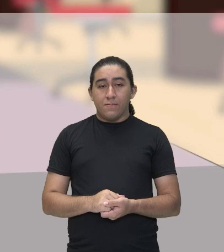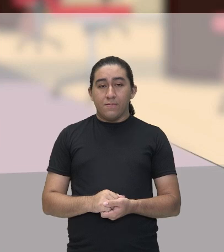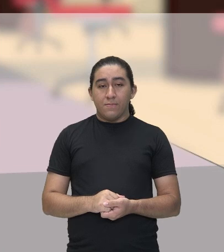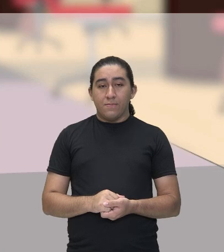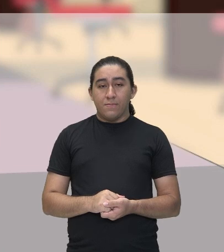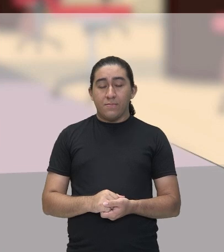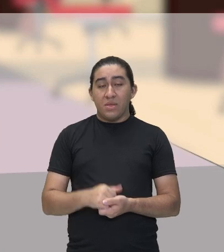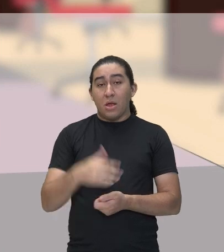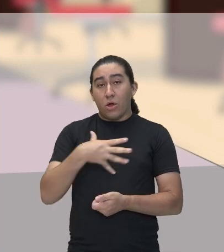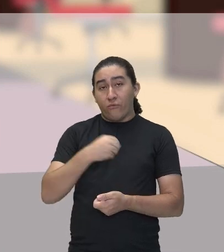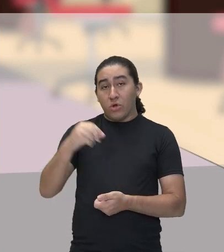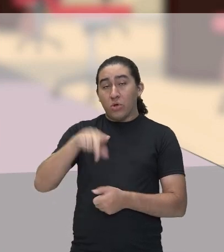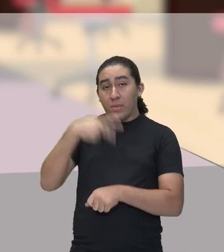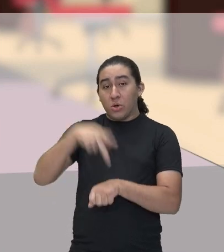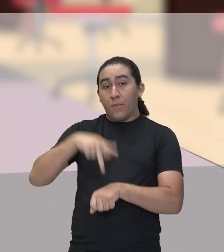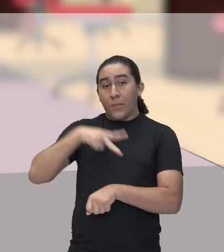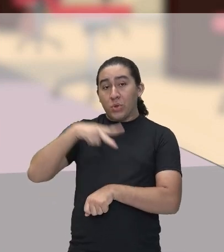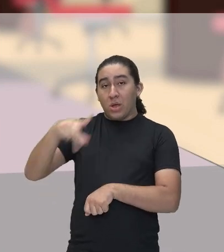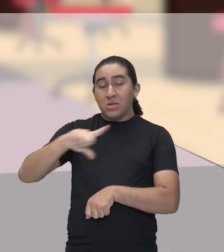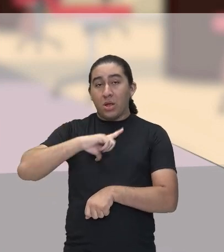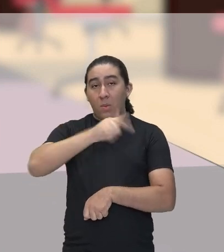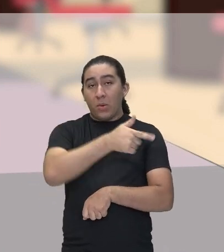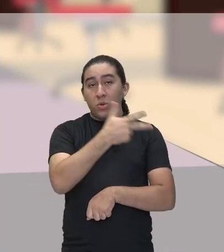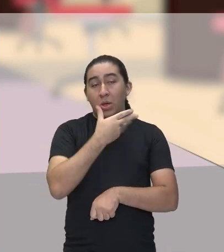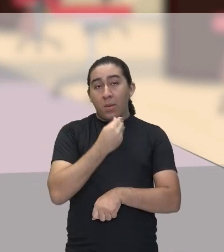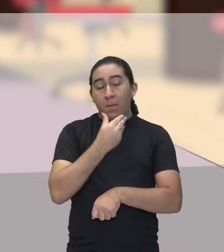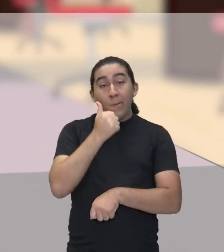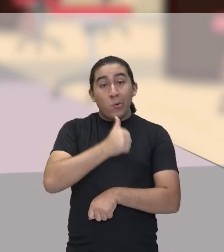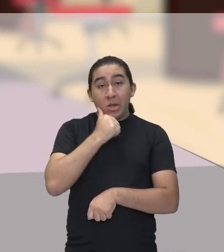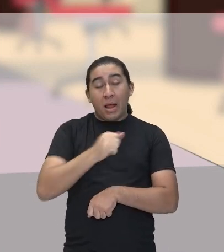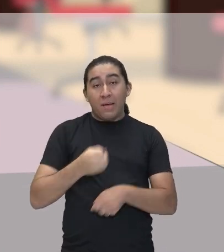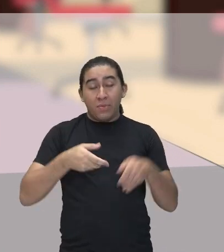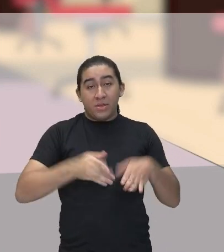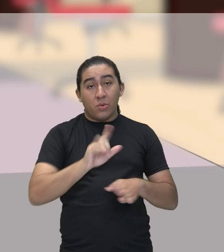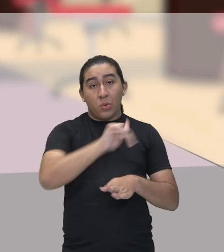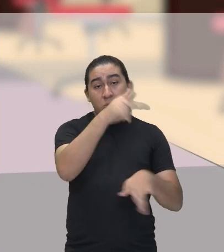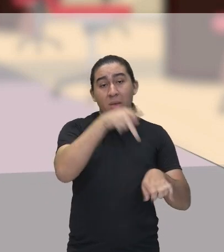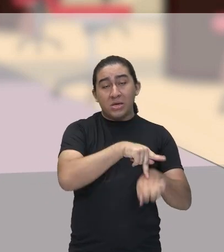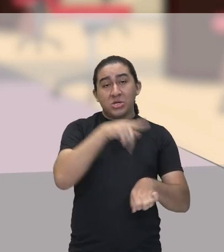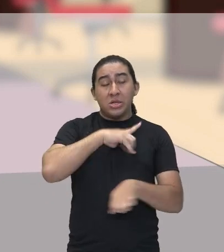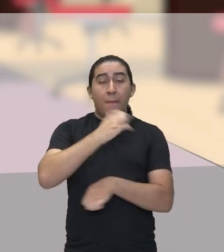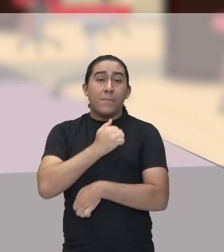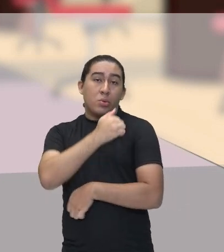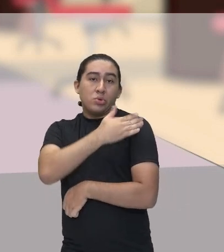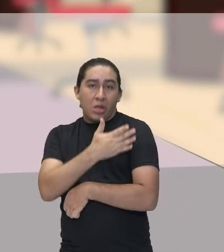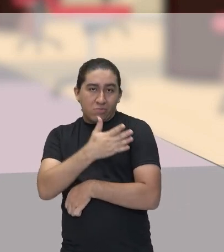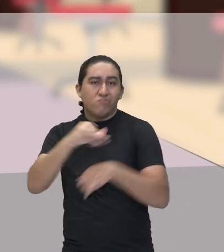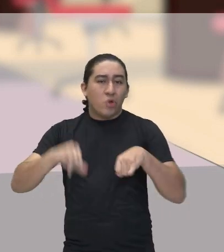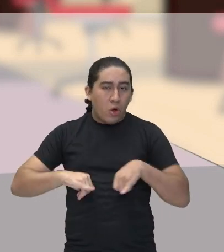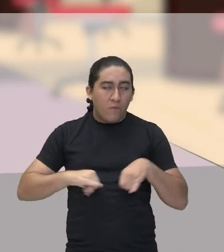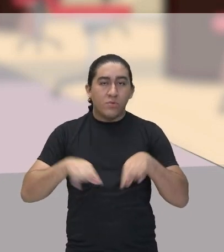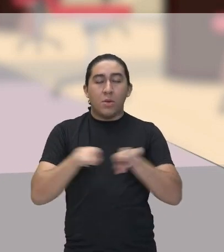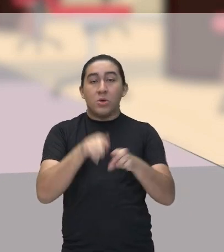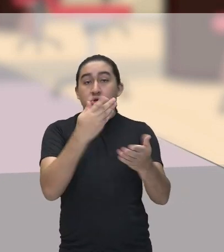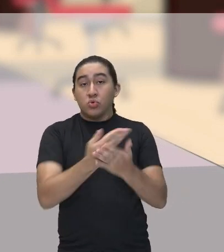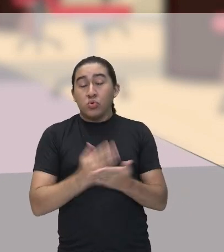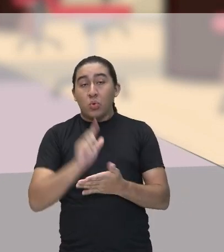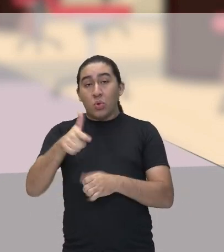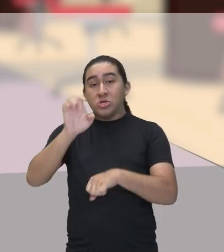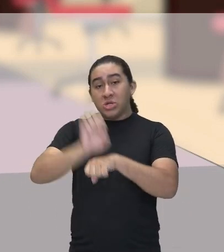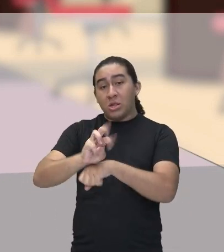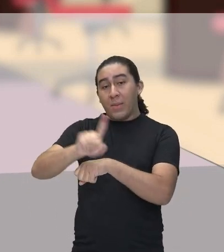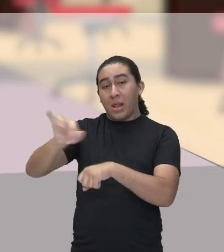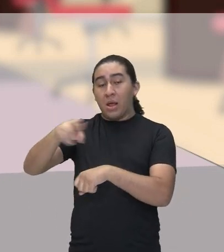Filho de português com uma mestiça, sofreu preconceito. Fez os primeiros estudos no Maranhão, seu estado natal,